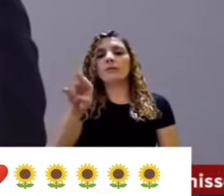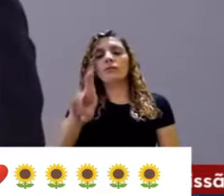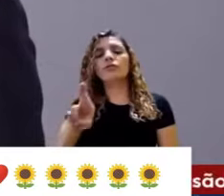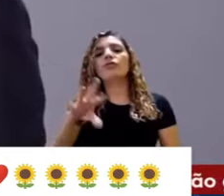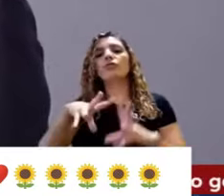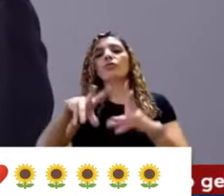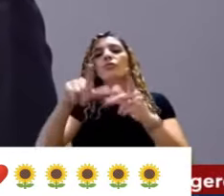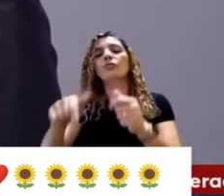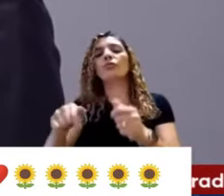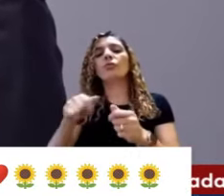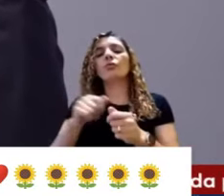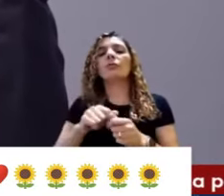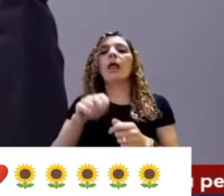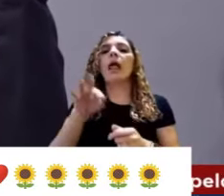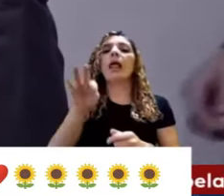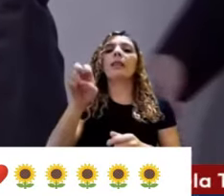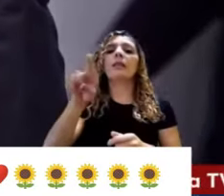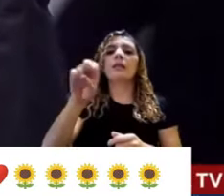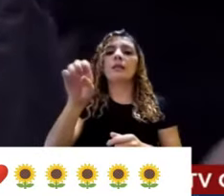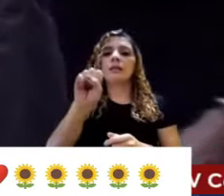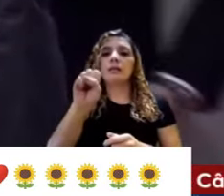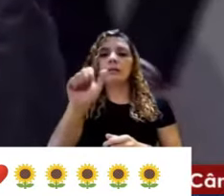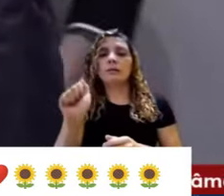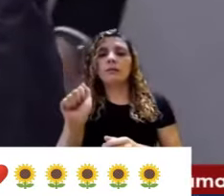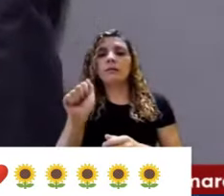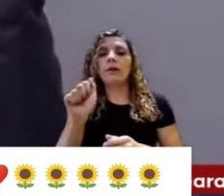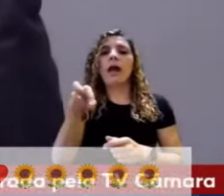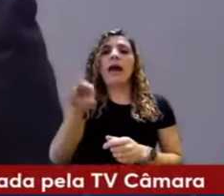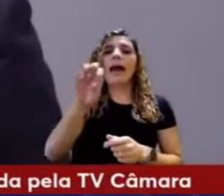Saudar aqui a Tereza, a Rose.